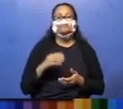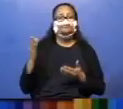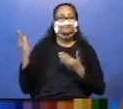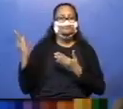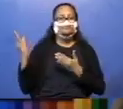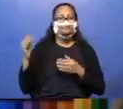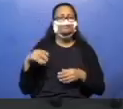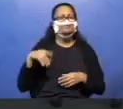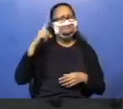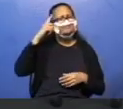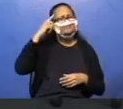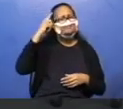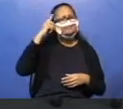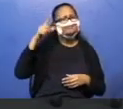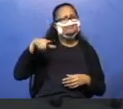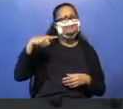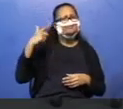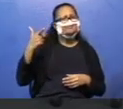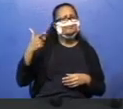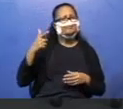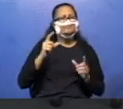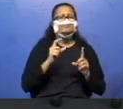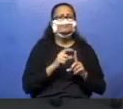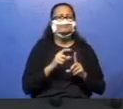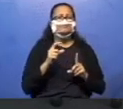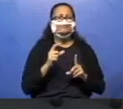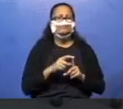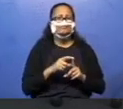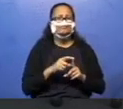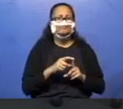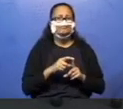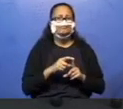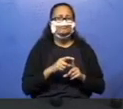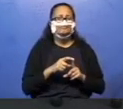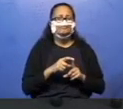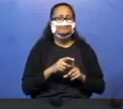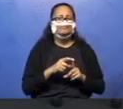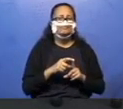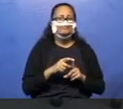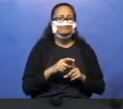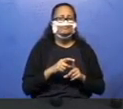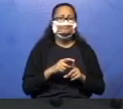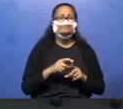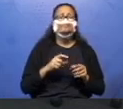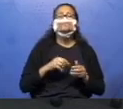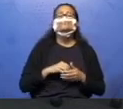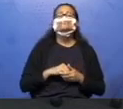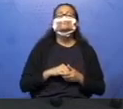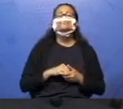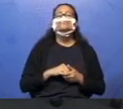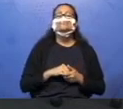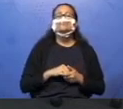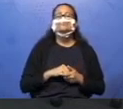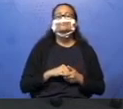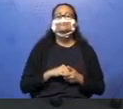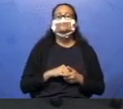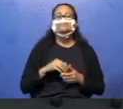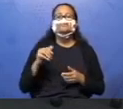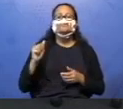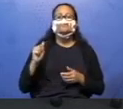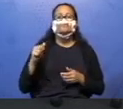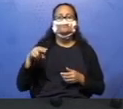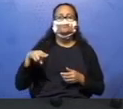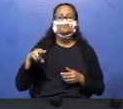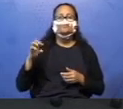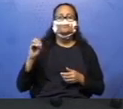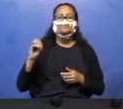Vamos pensar. A Branca de Neve vivia na casa de quem? Escutei, vivia